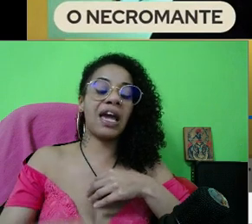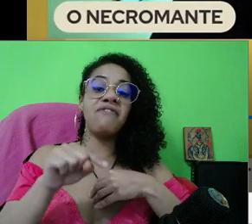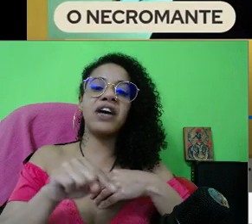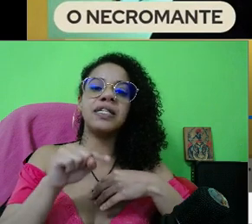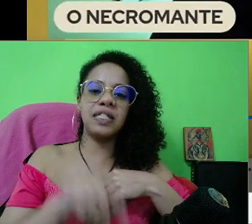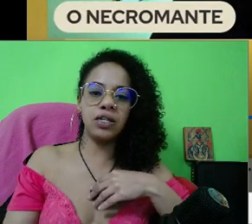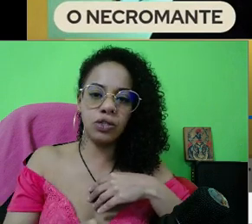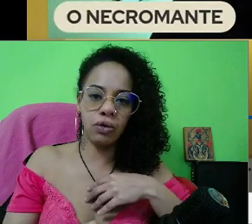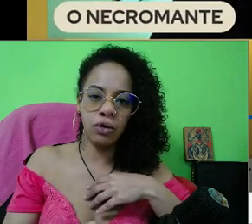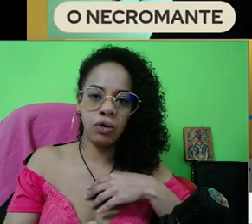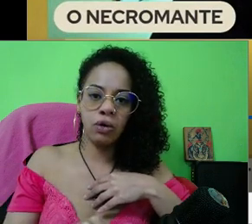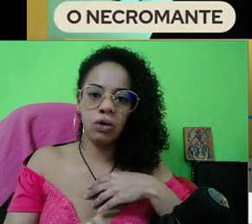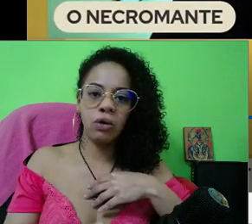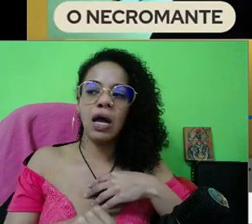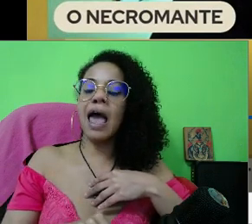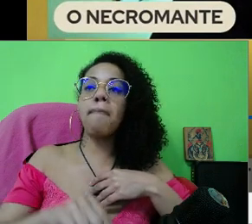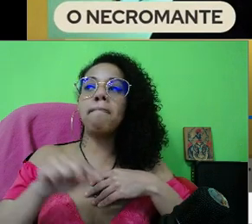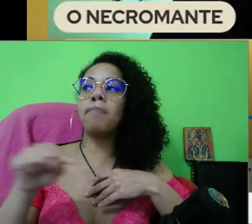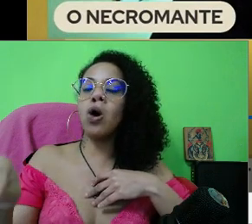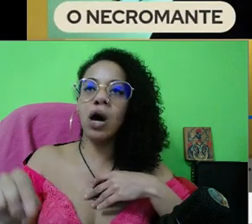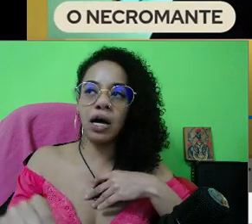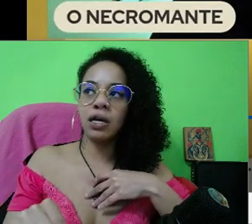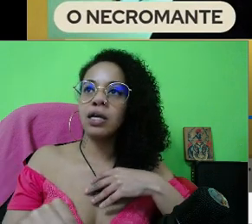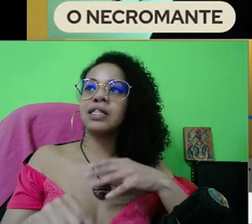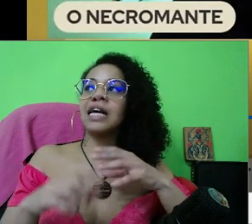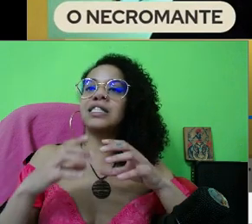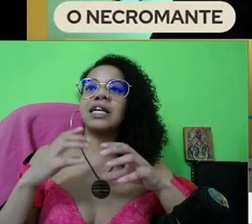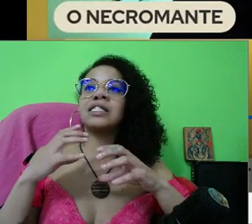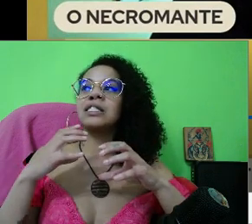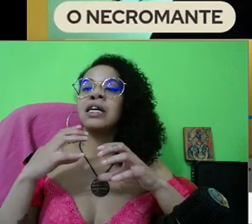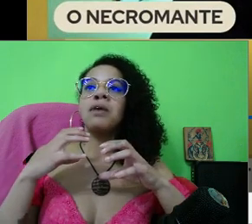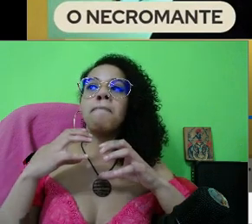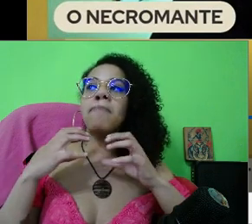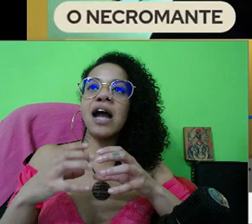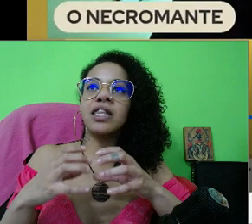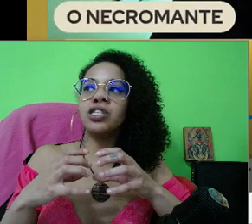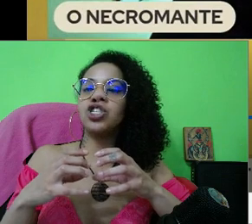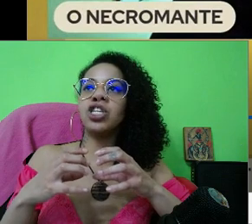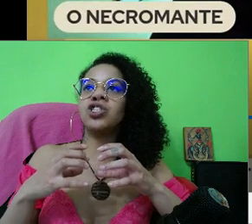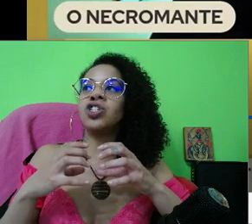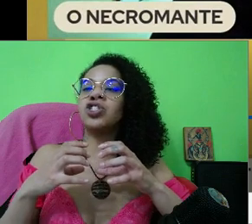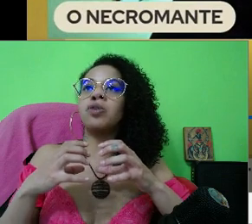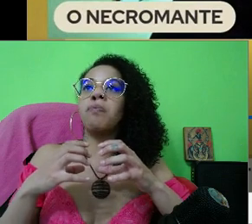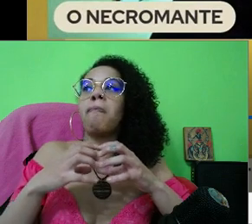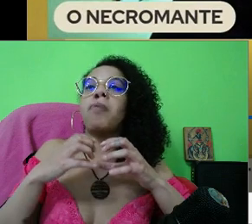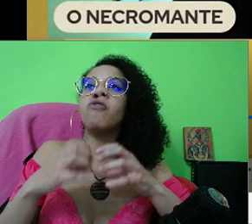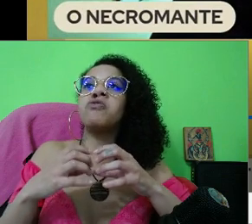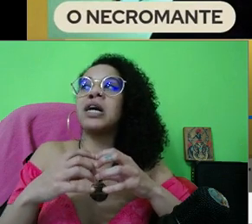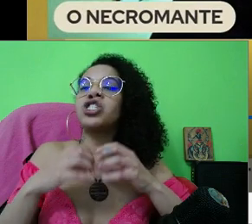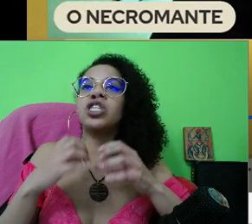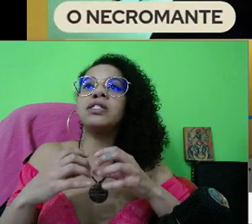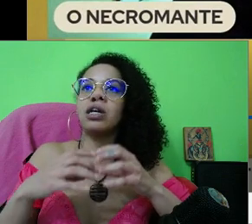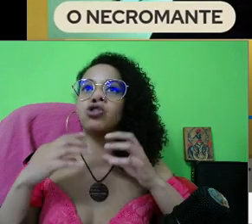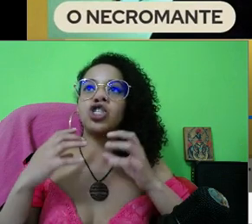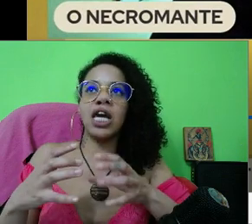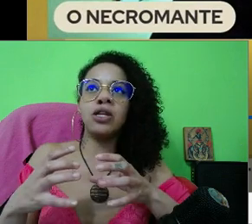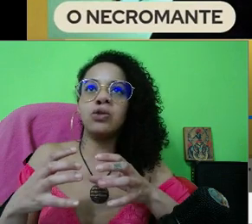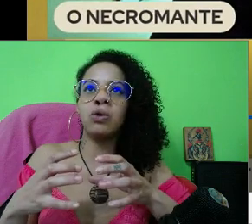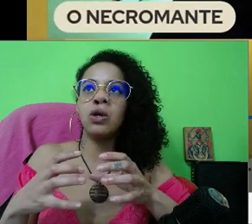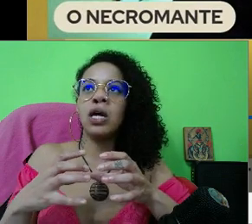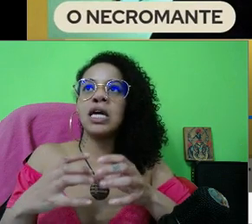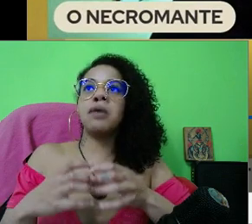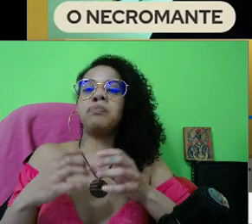na minha boca porque quem faz isso é a dessas merdas de povo machista